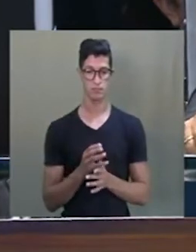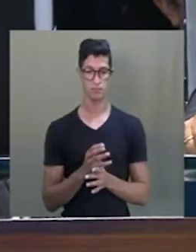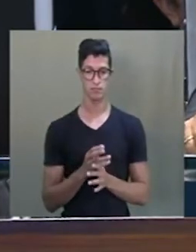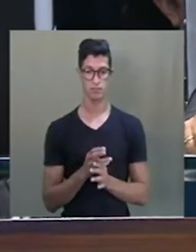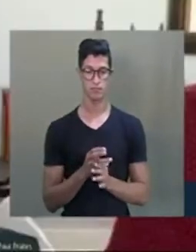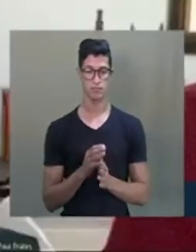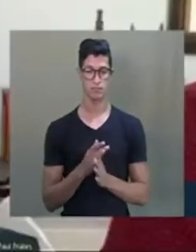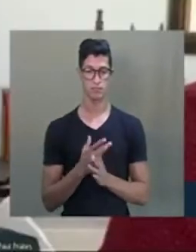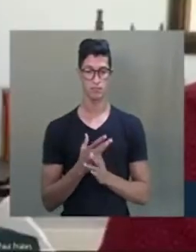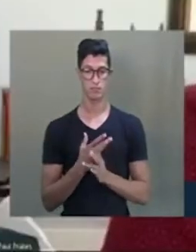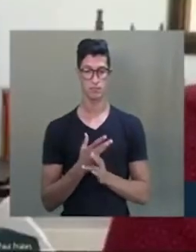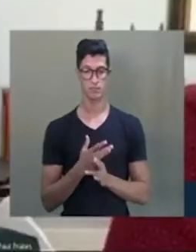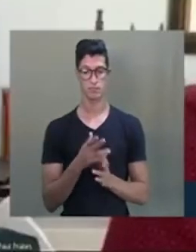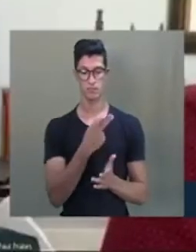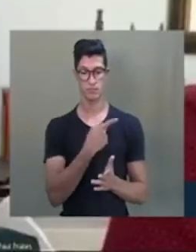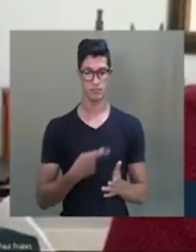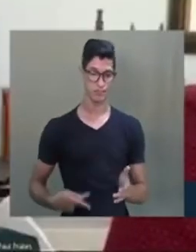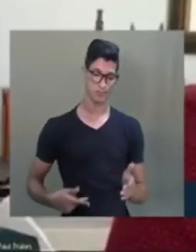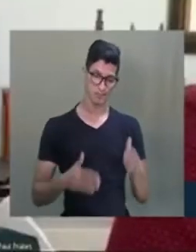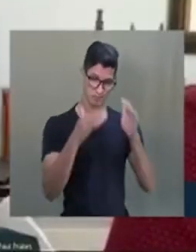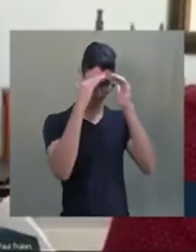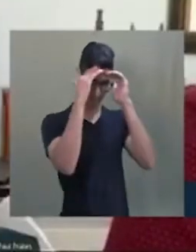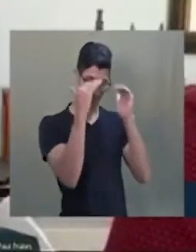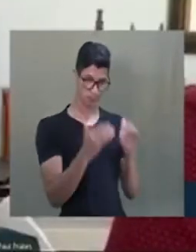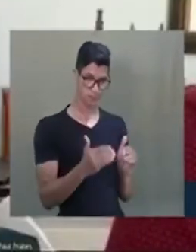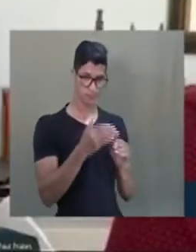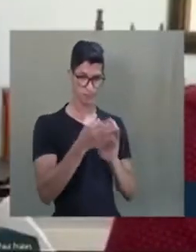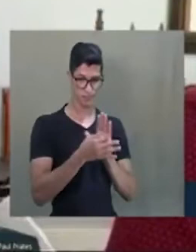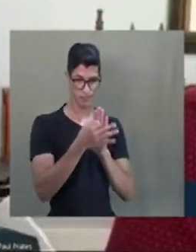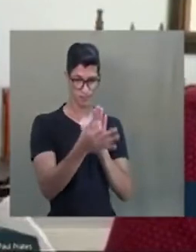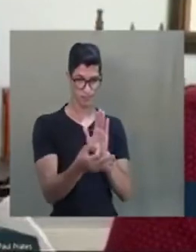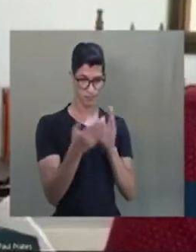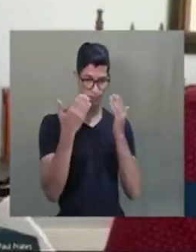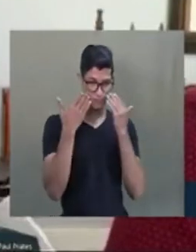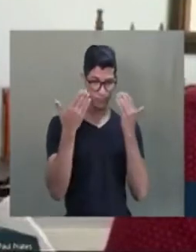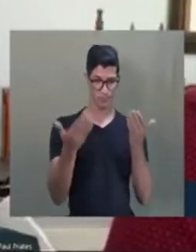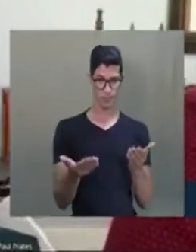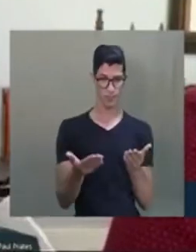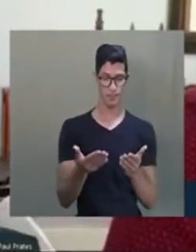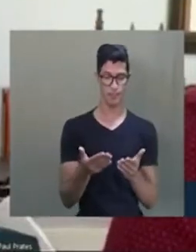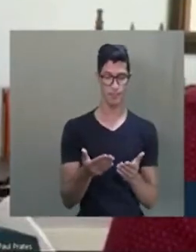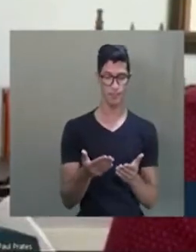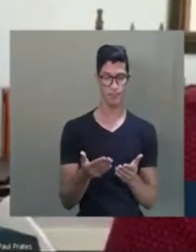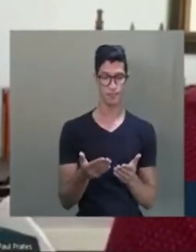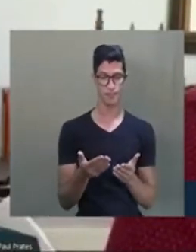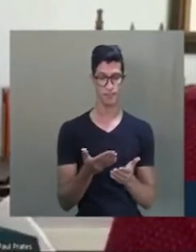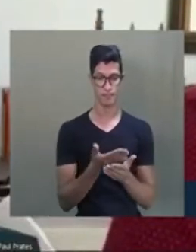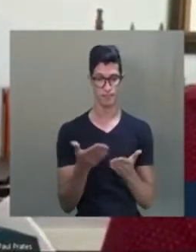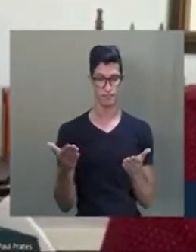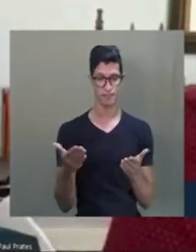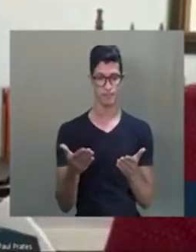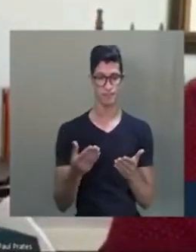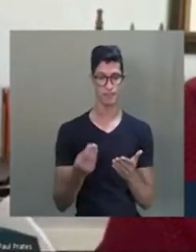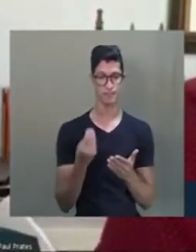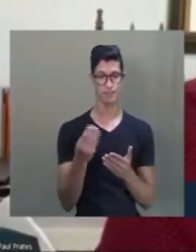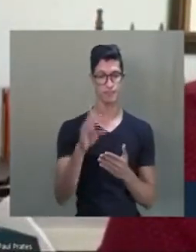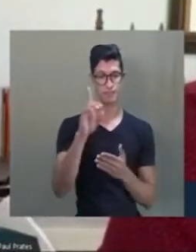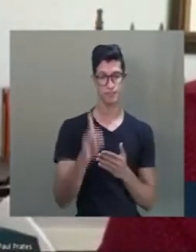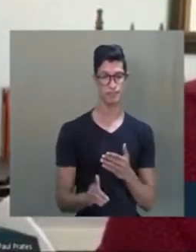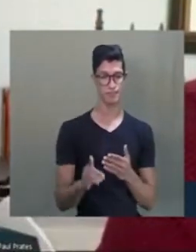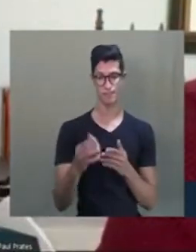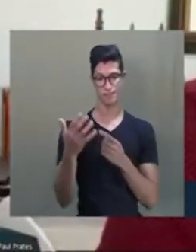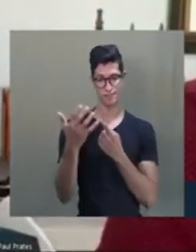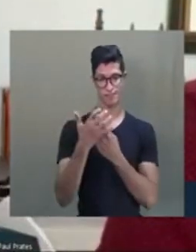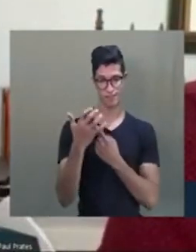Presidente e relatora, com todo respeito às argumentações apresentadas, eu me dou o direito de não estar